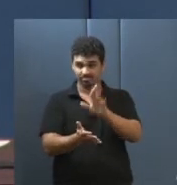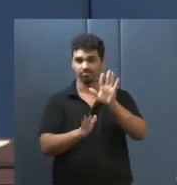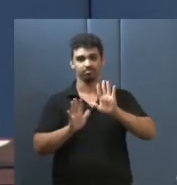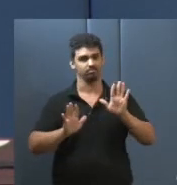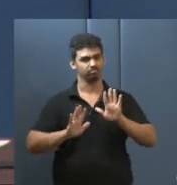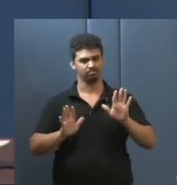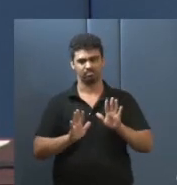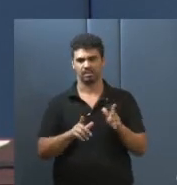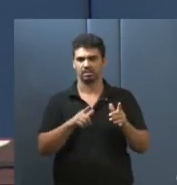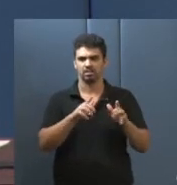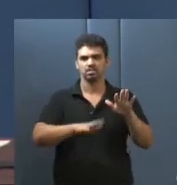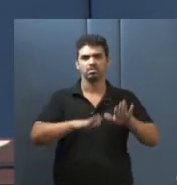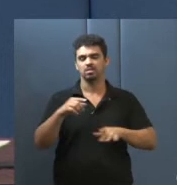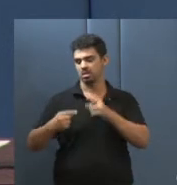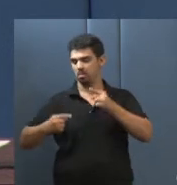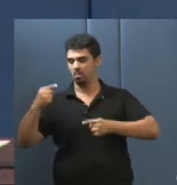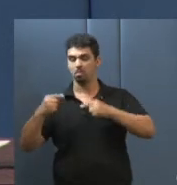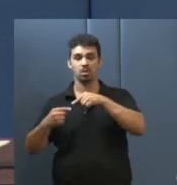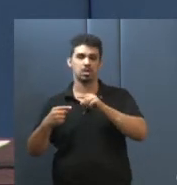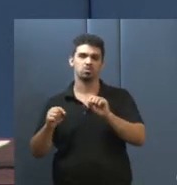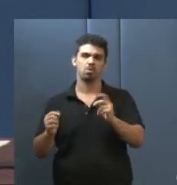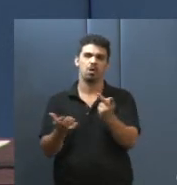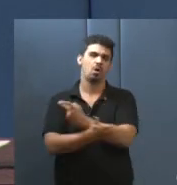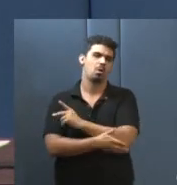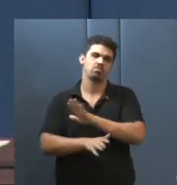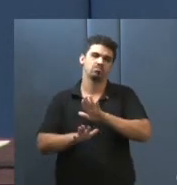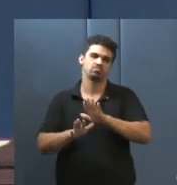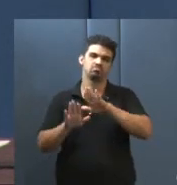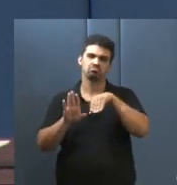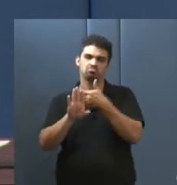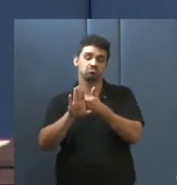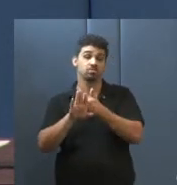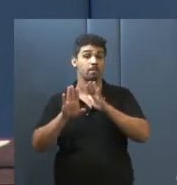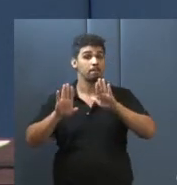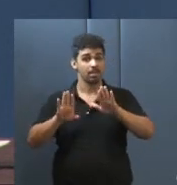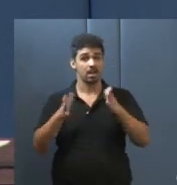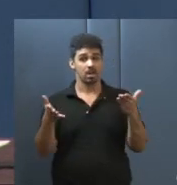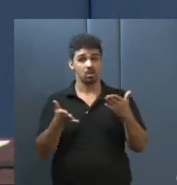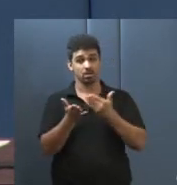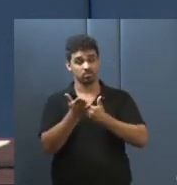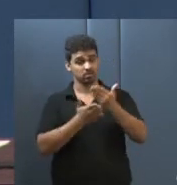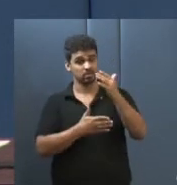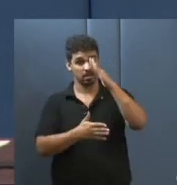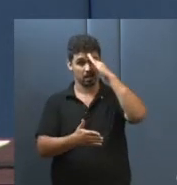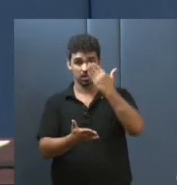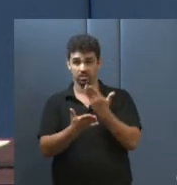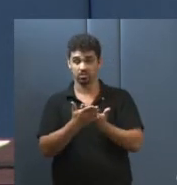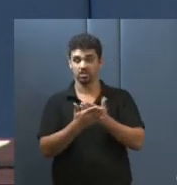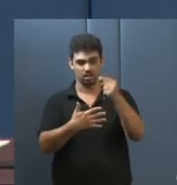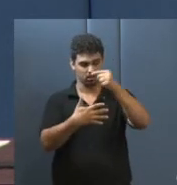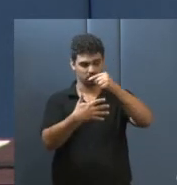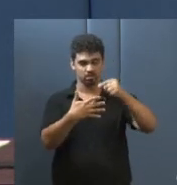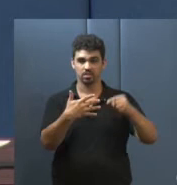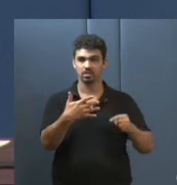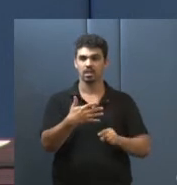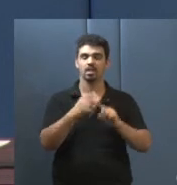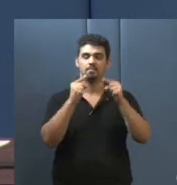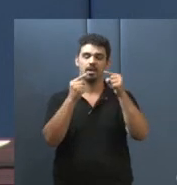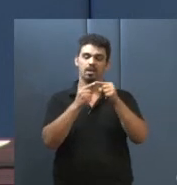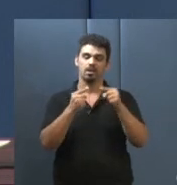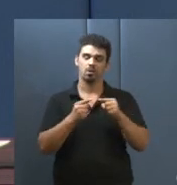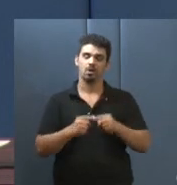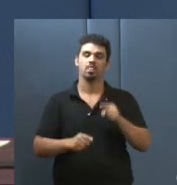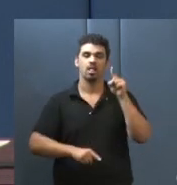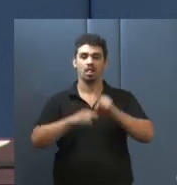também um componente político na ocasião, mas, a princípio, tendo a acreditar que os critérios estabelecidos para enquadramento da ferramenta, que